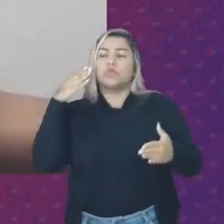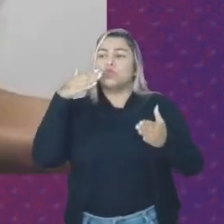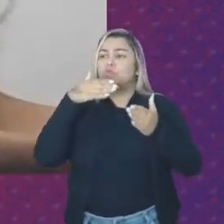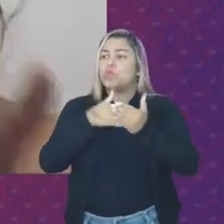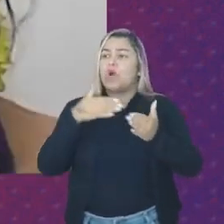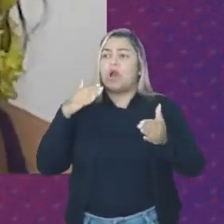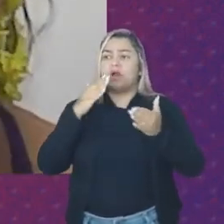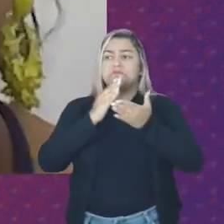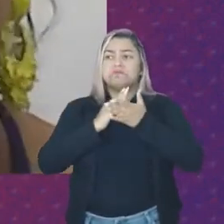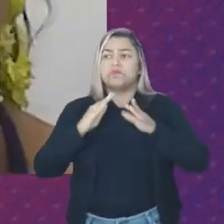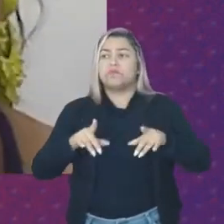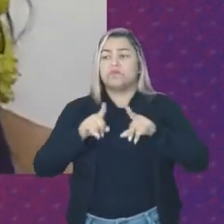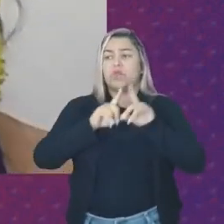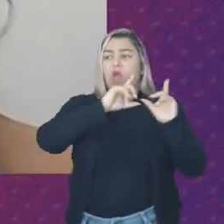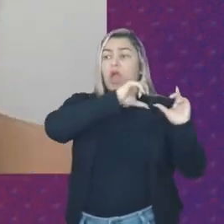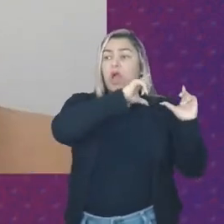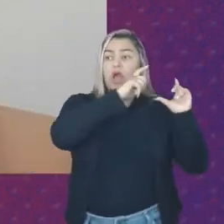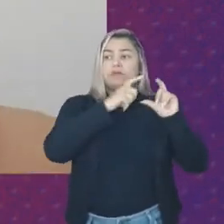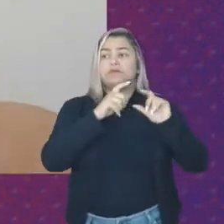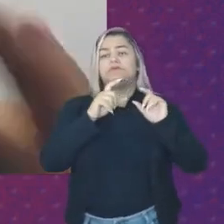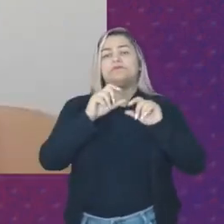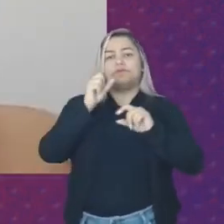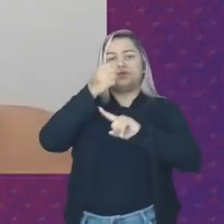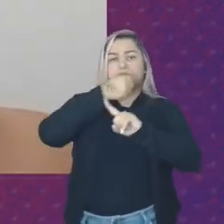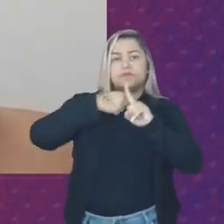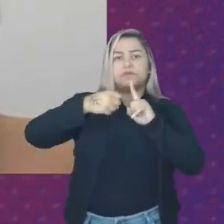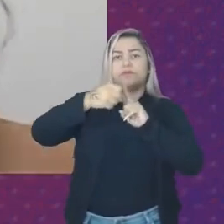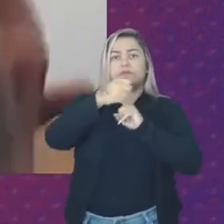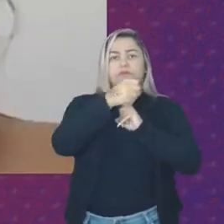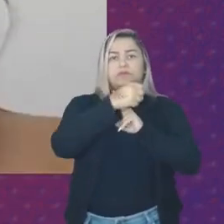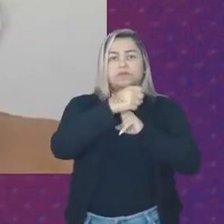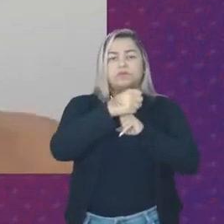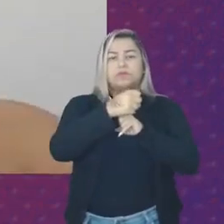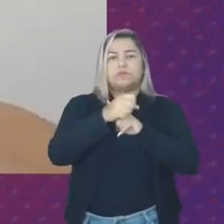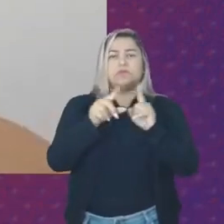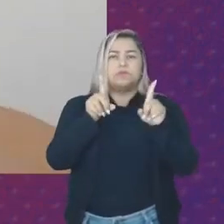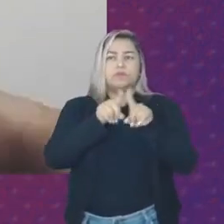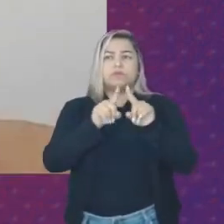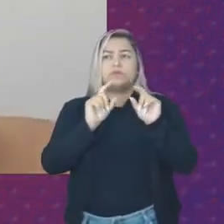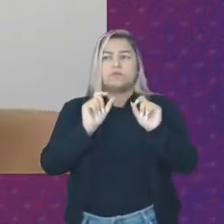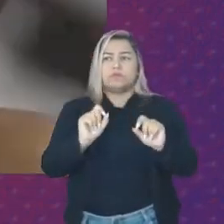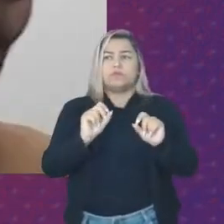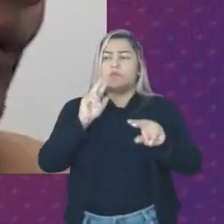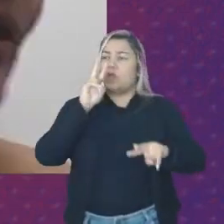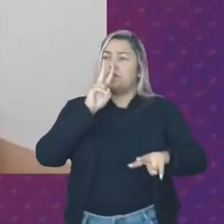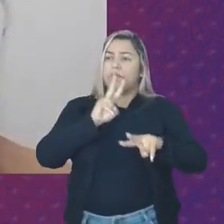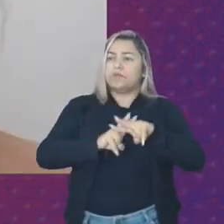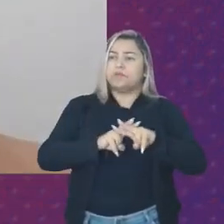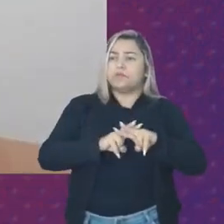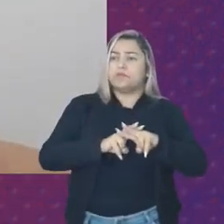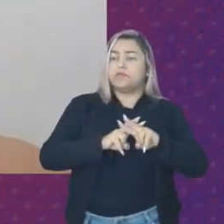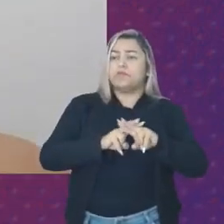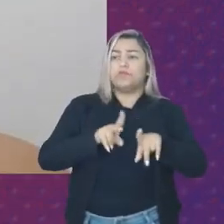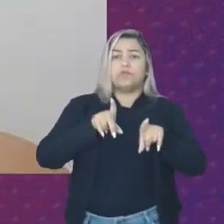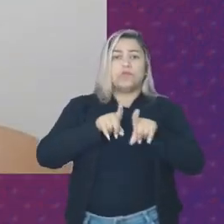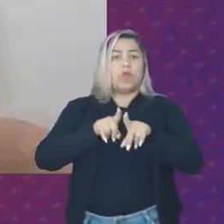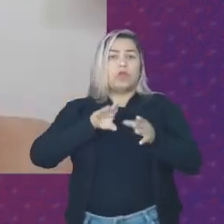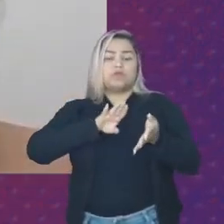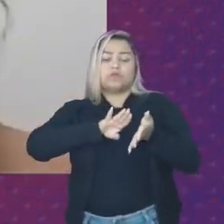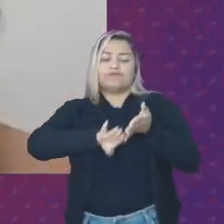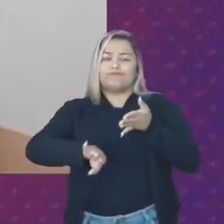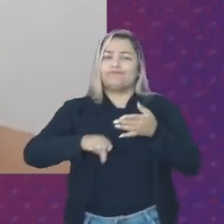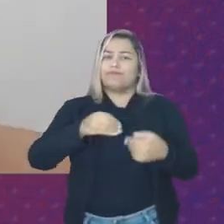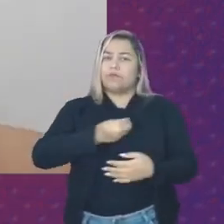aquilo que é tradicional na sociedade, né? Bandido tem que estar preso, não, aborto é tirar uma